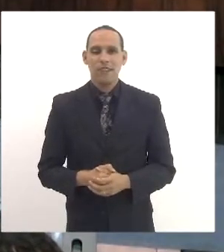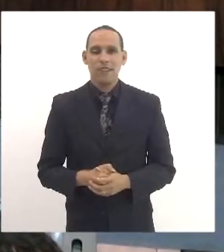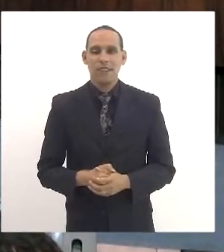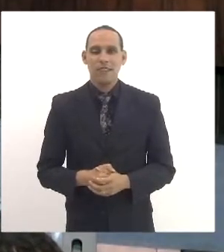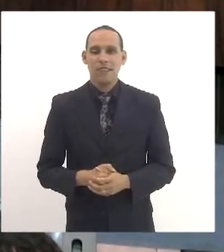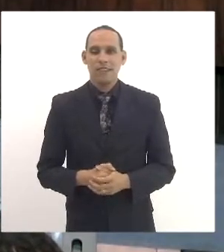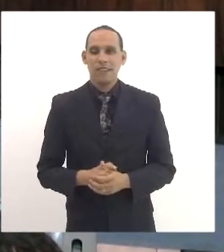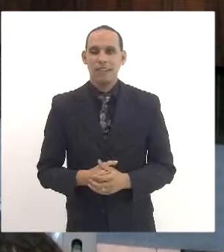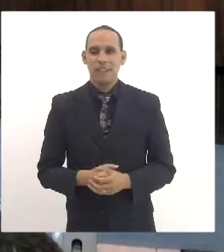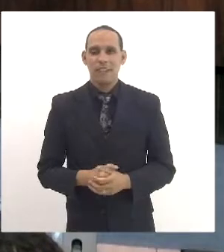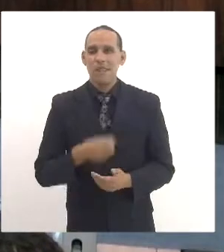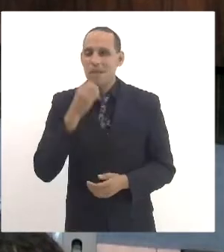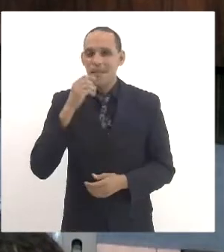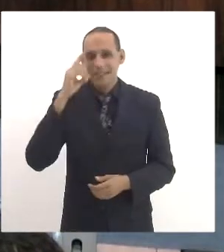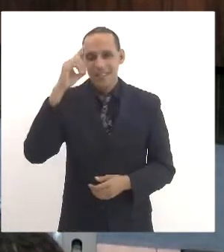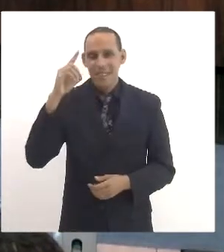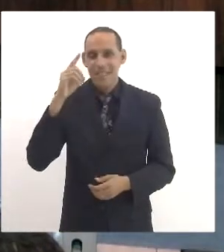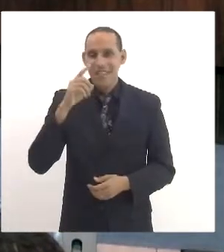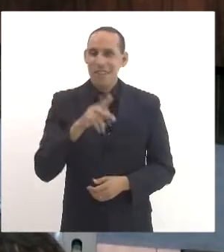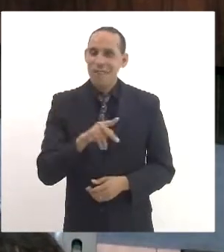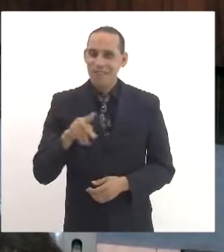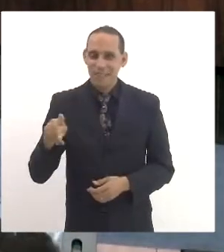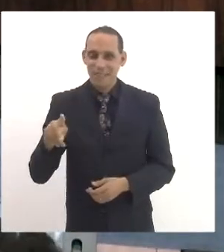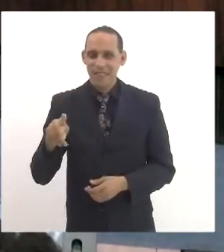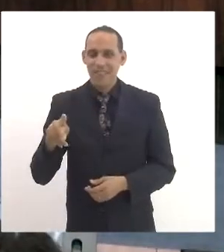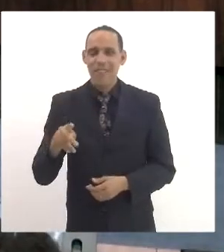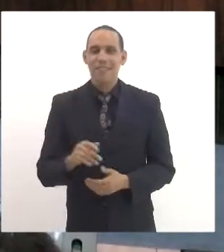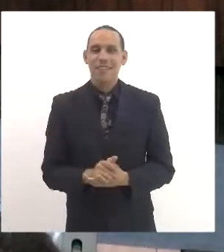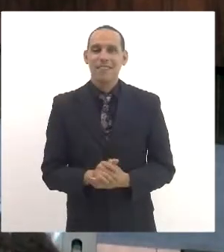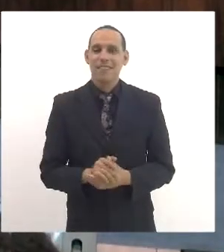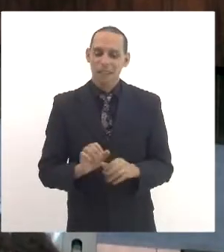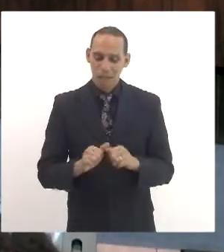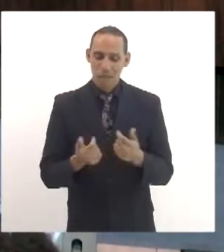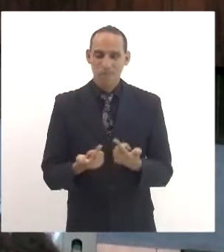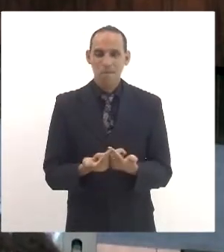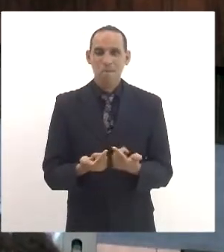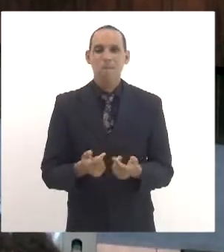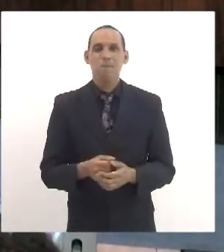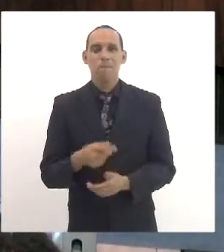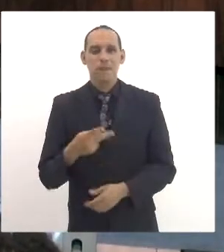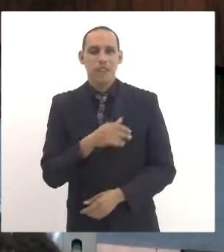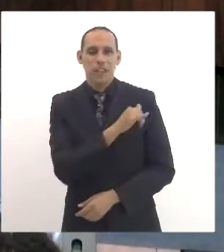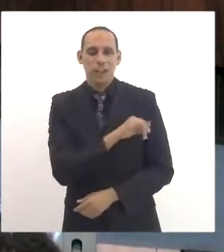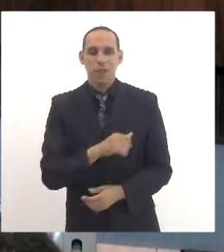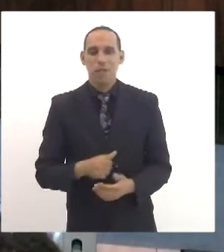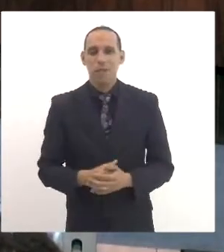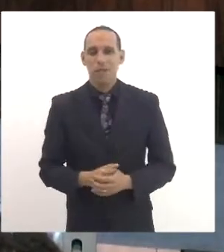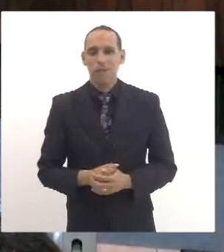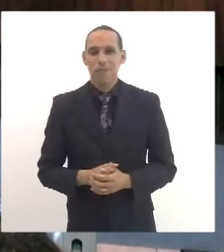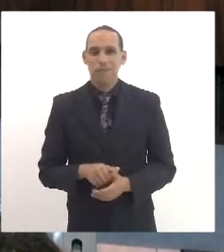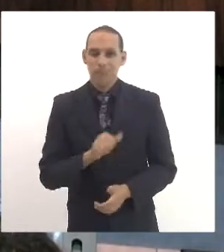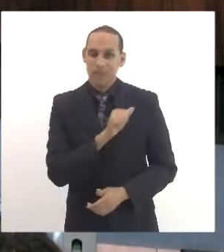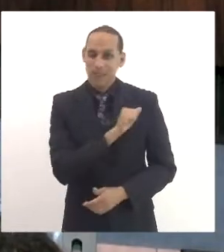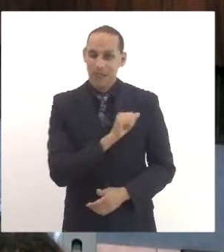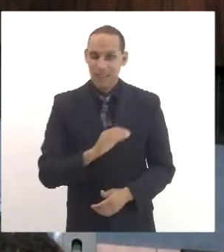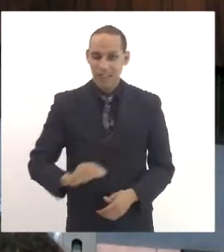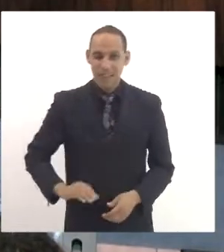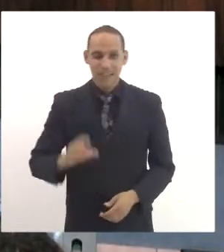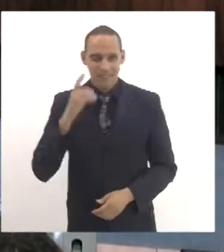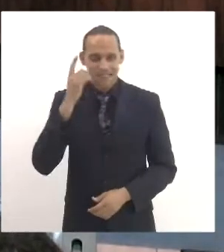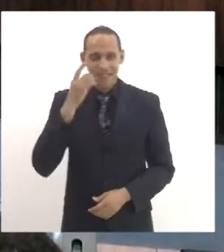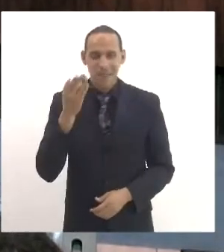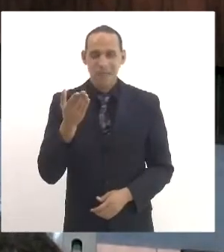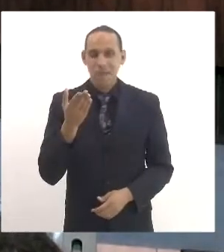Aí. Bom dia, presidente da Assembleia Legislativa do Estado do Rio de Janeiro, deputado André